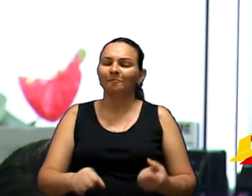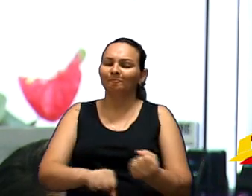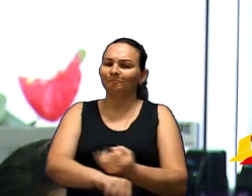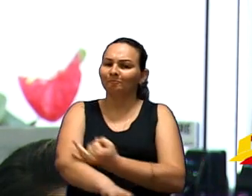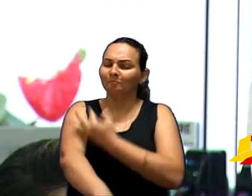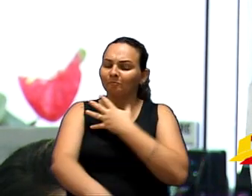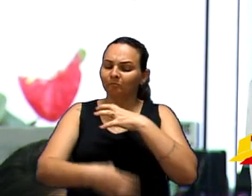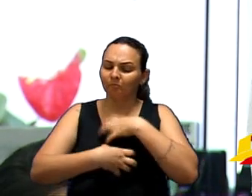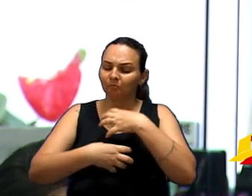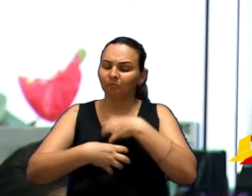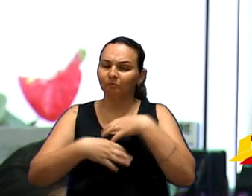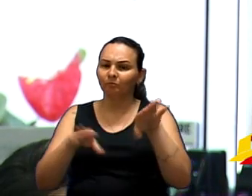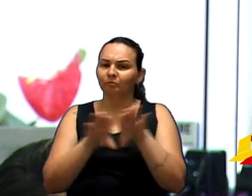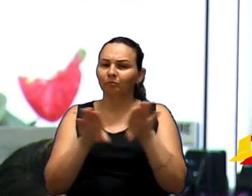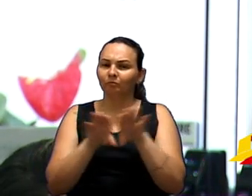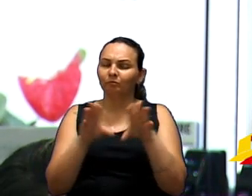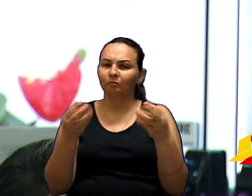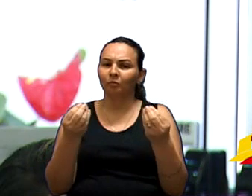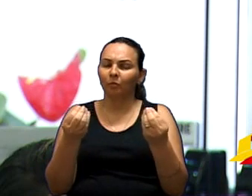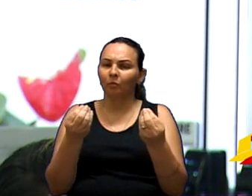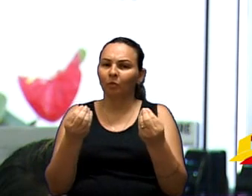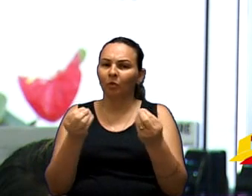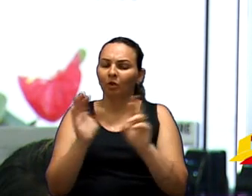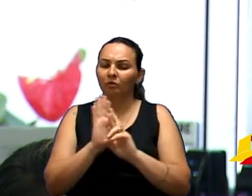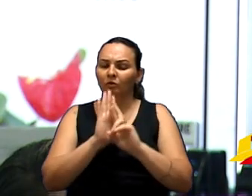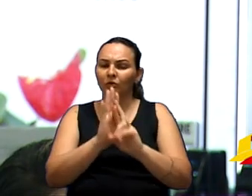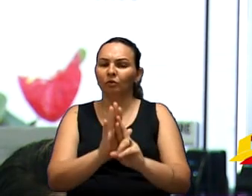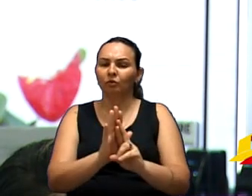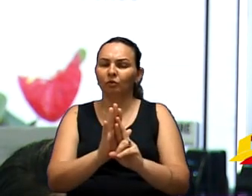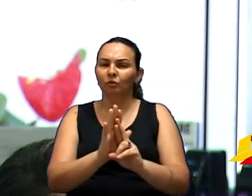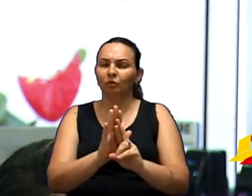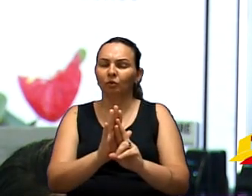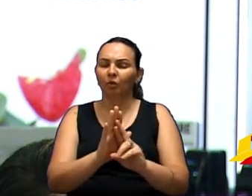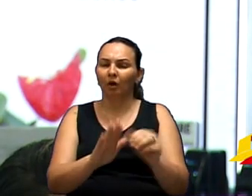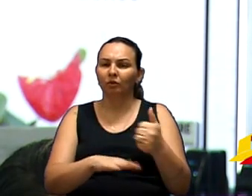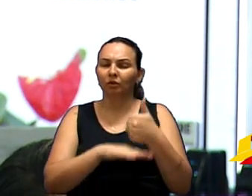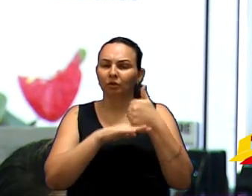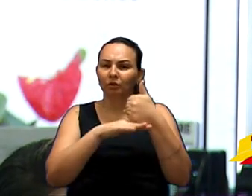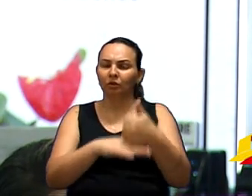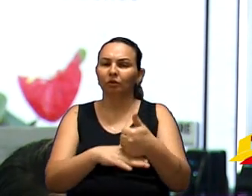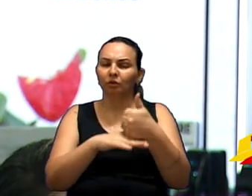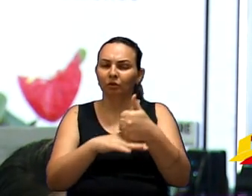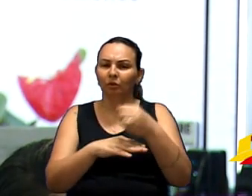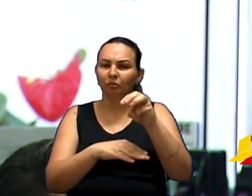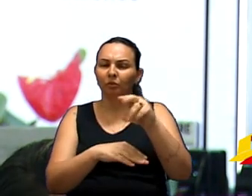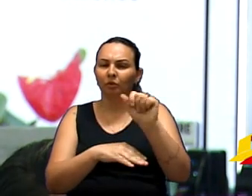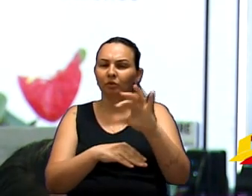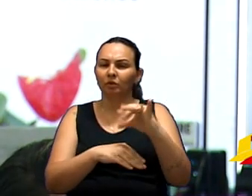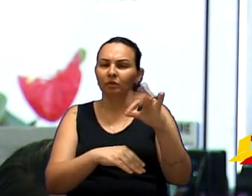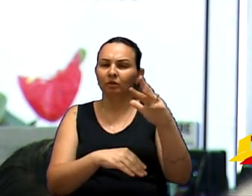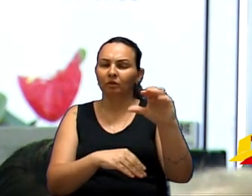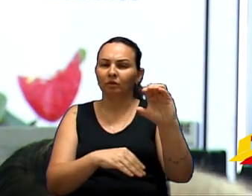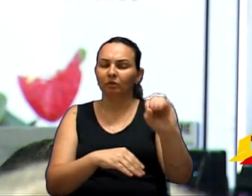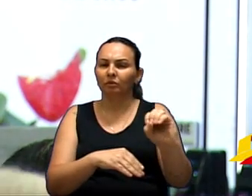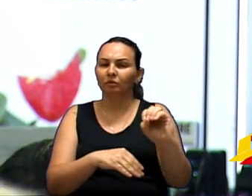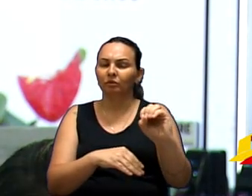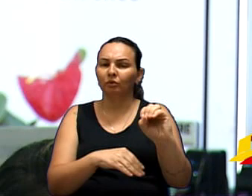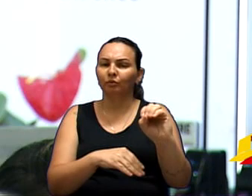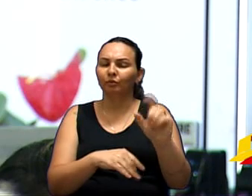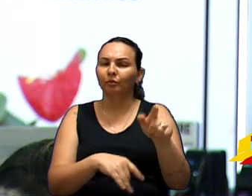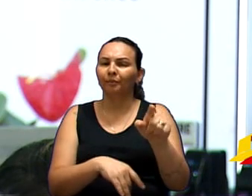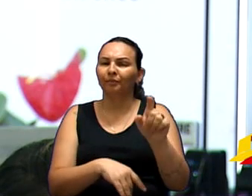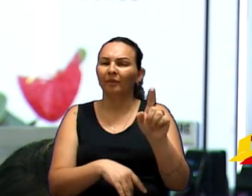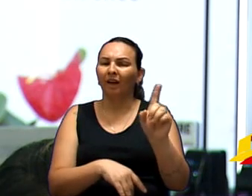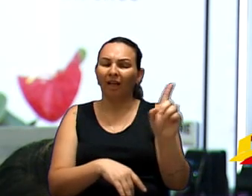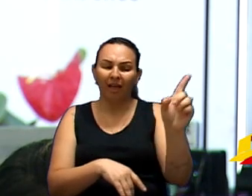reconhecimento do que o secretário fez fp eu não lembro o nome agora isso é maurício é de que